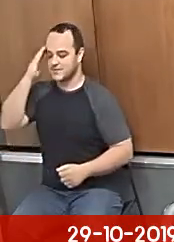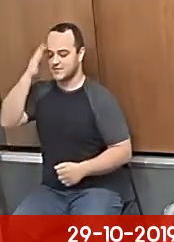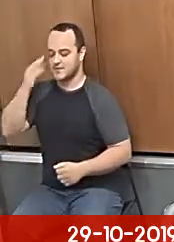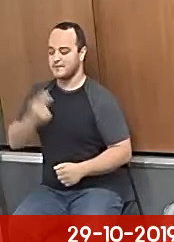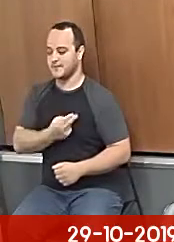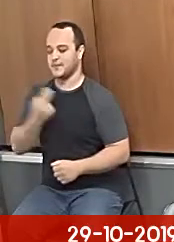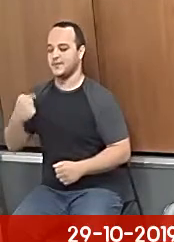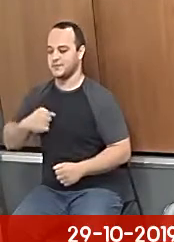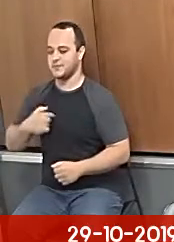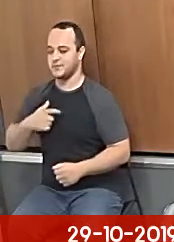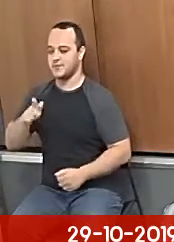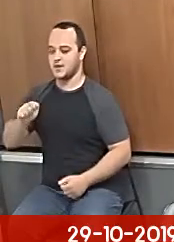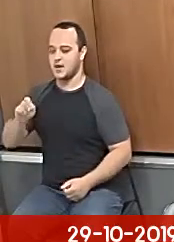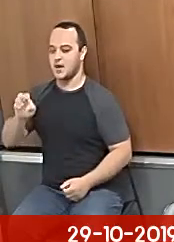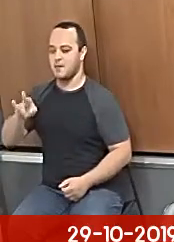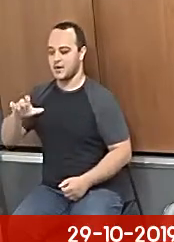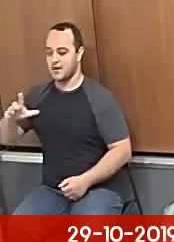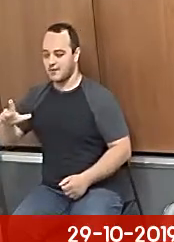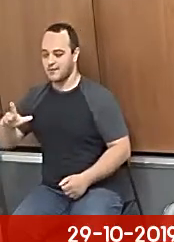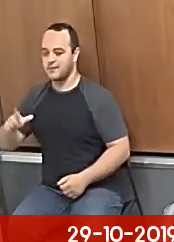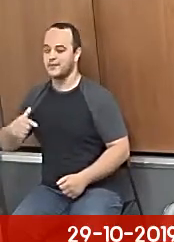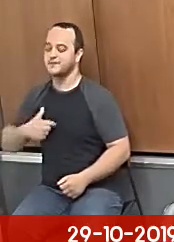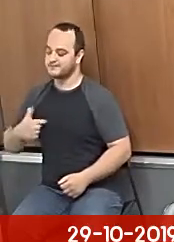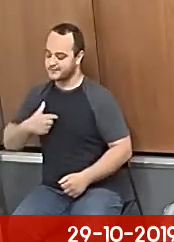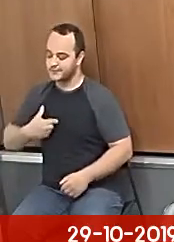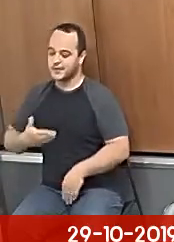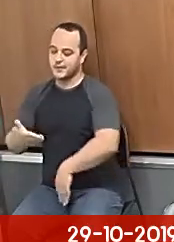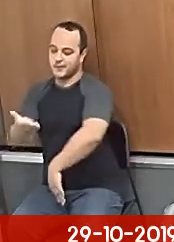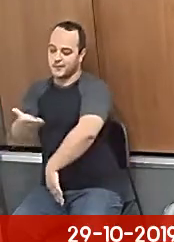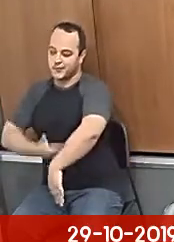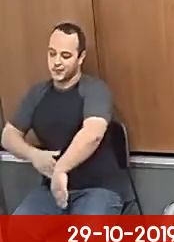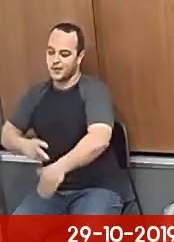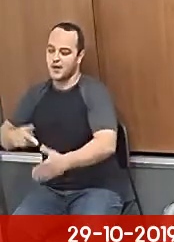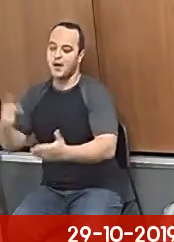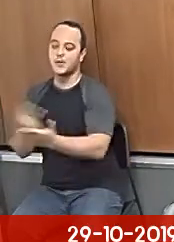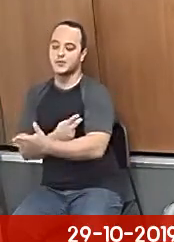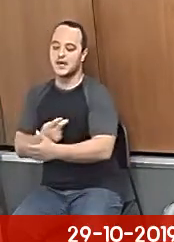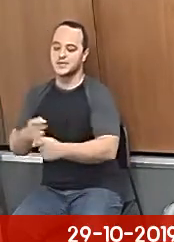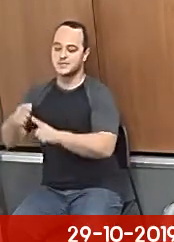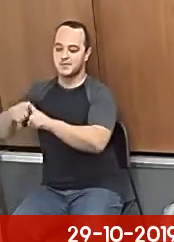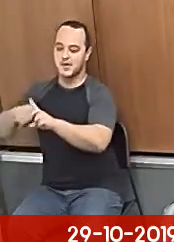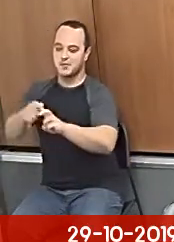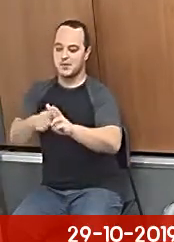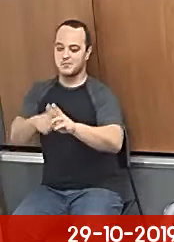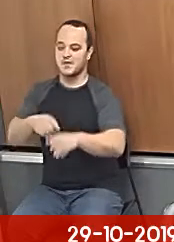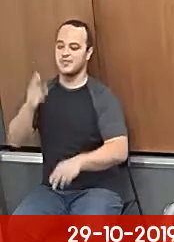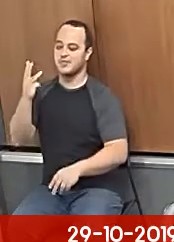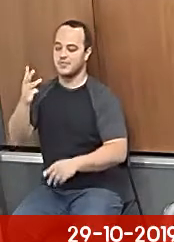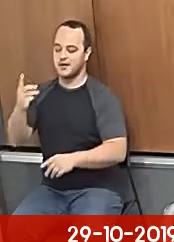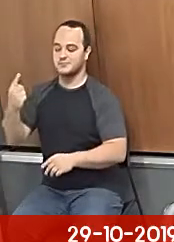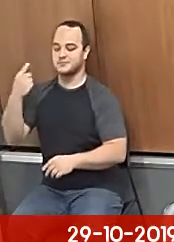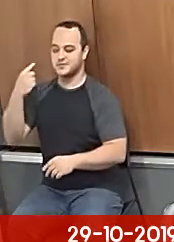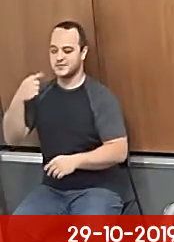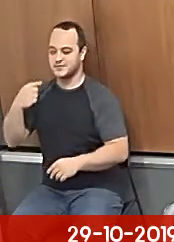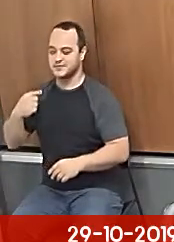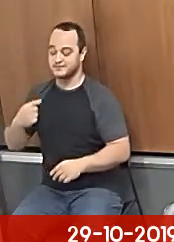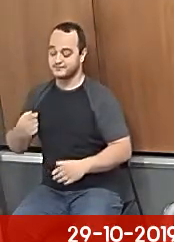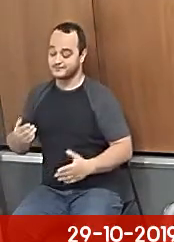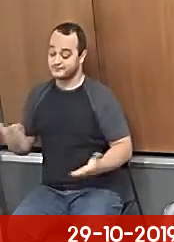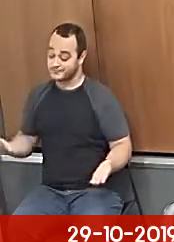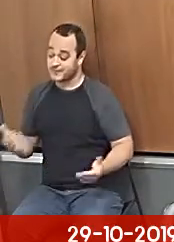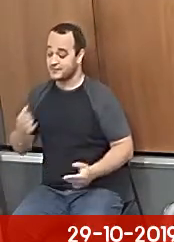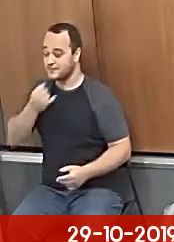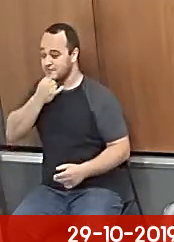Gabriel e sou amputado há 3 meses e nisso estou vivendo e aprendendo com meus